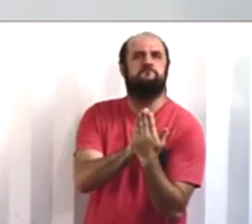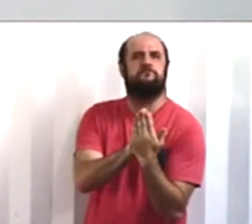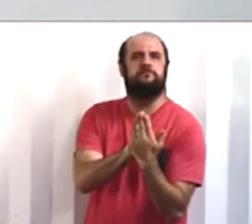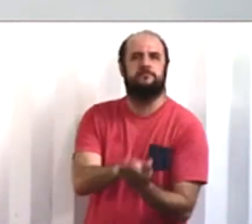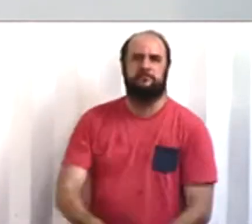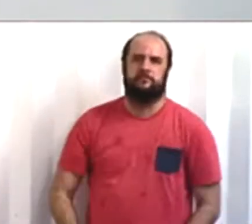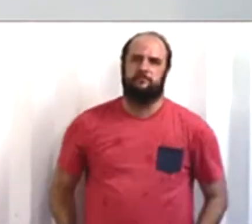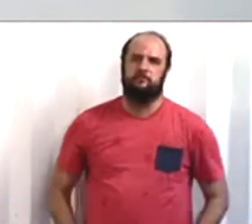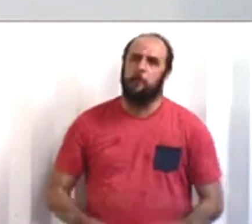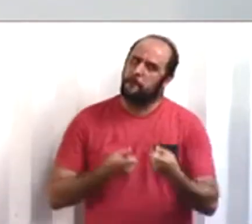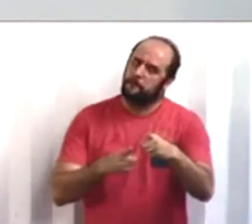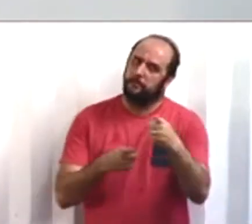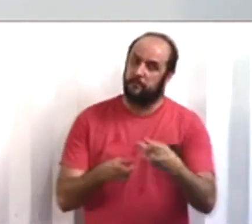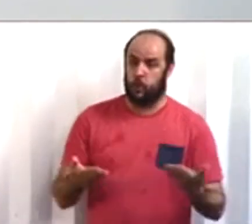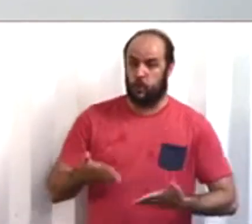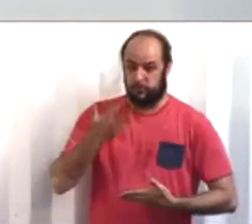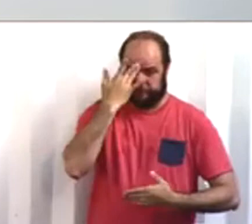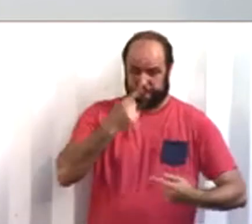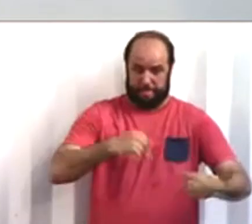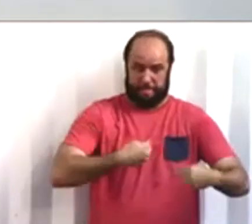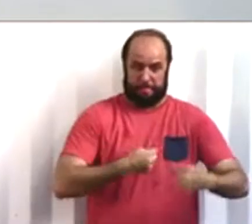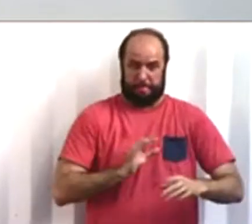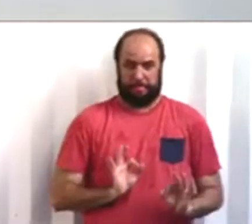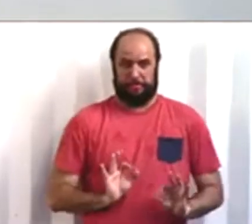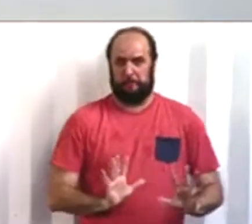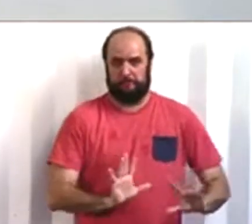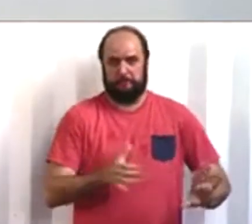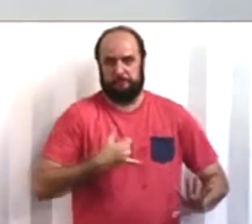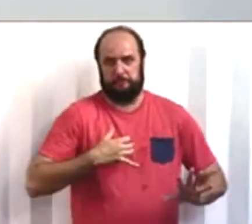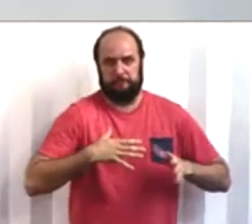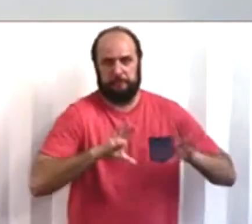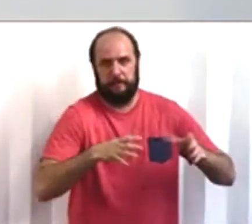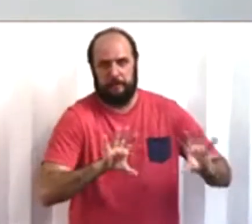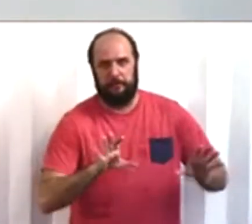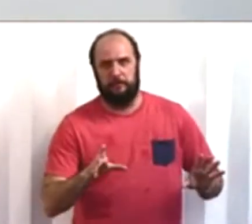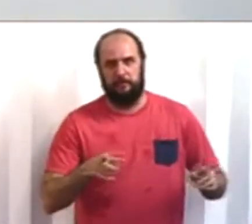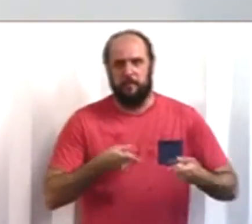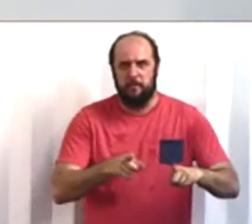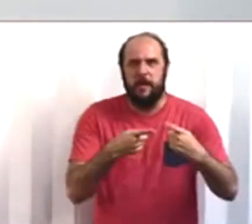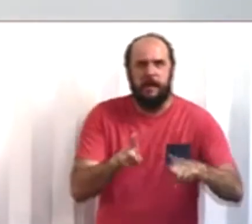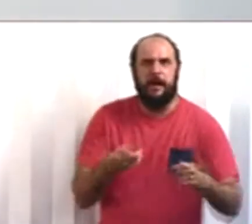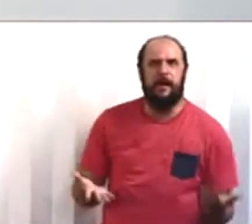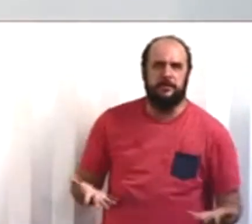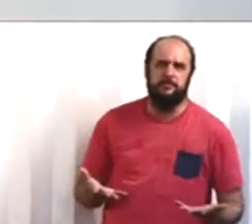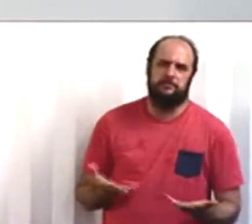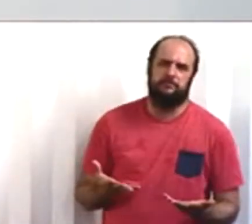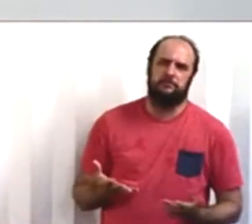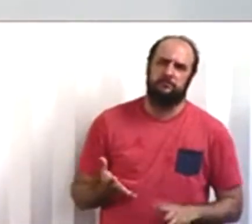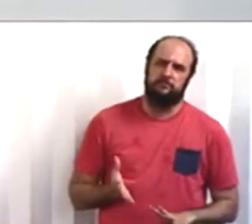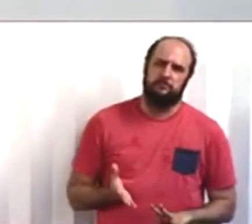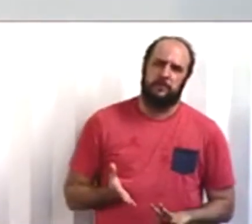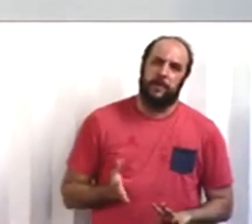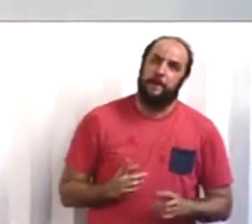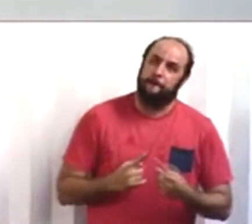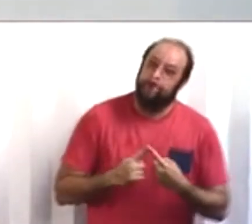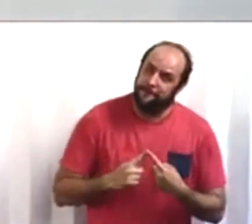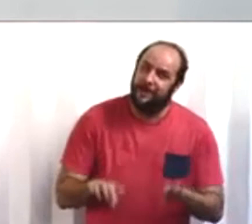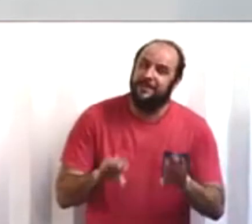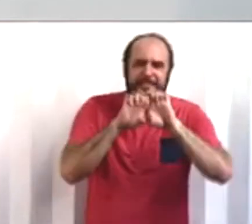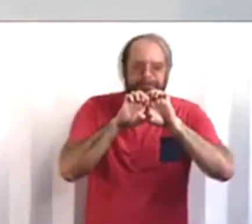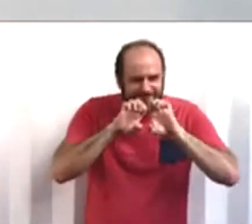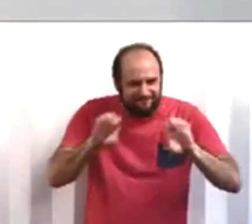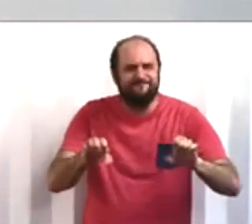Hoje as pessoas têm medo de ameaças. Ninguém quer ouvir nenhuma ameaça. O Evangelho é